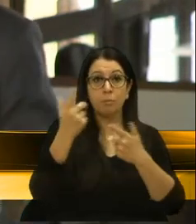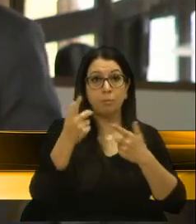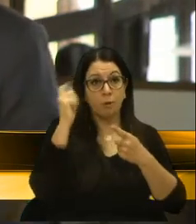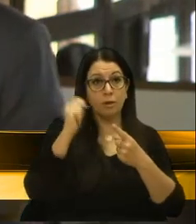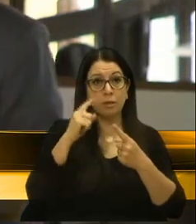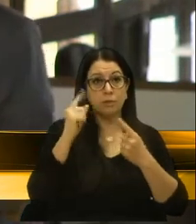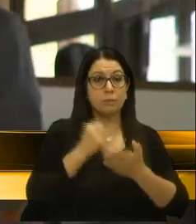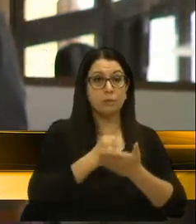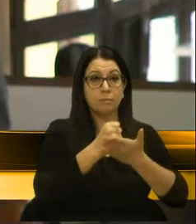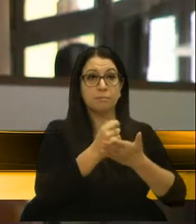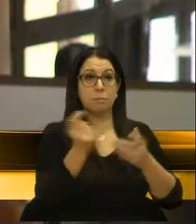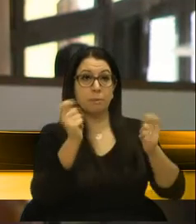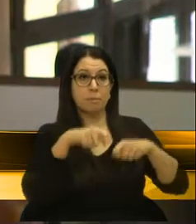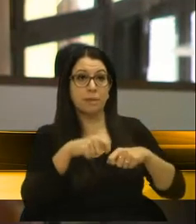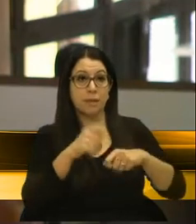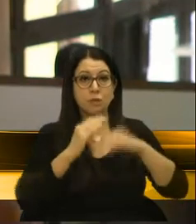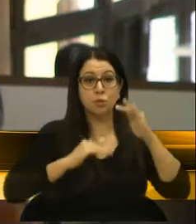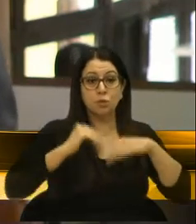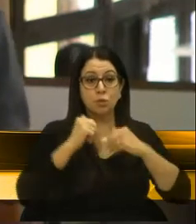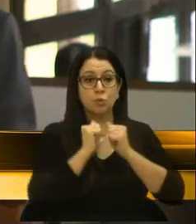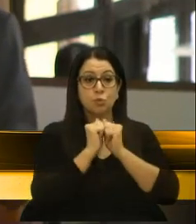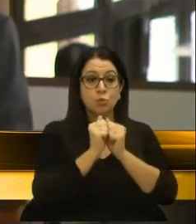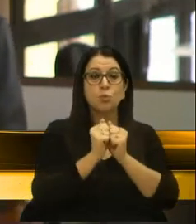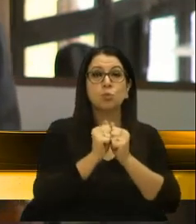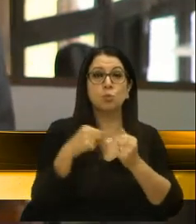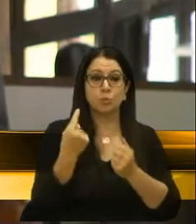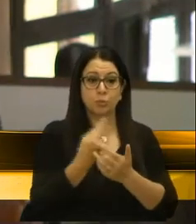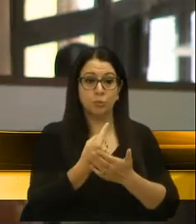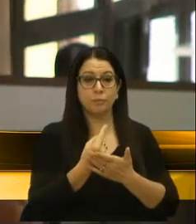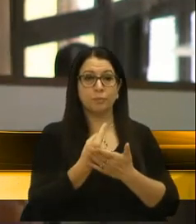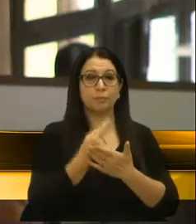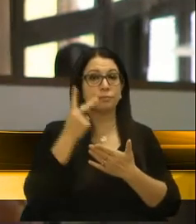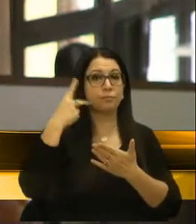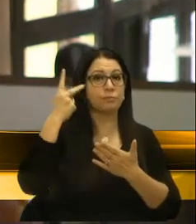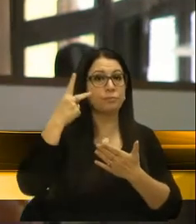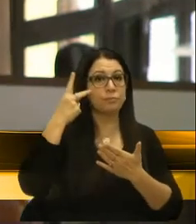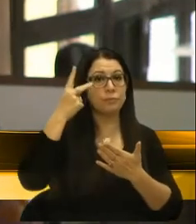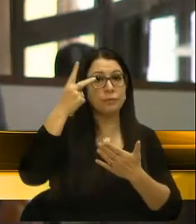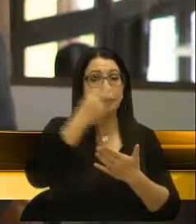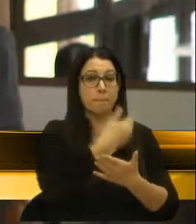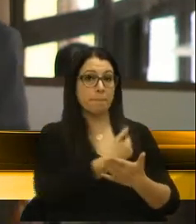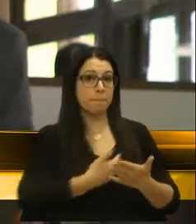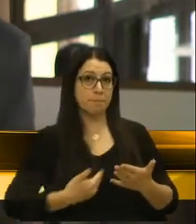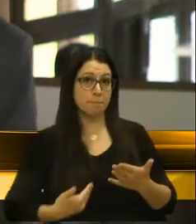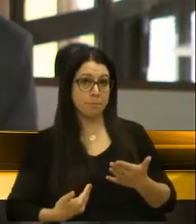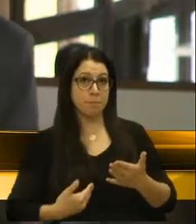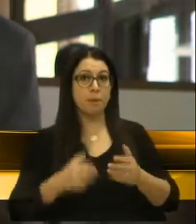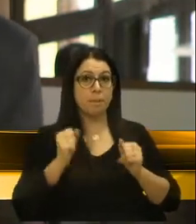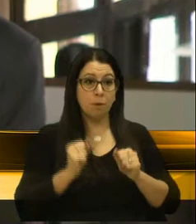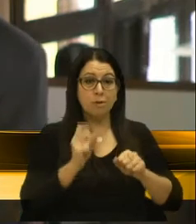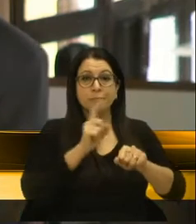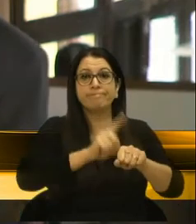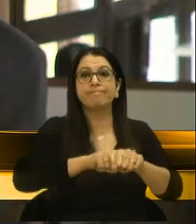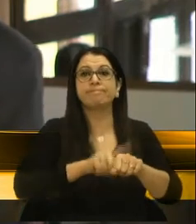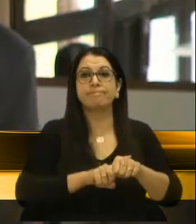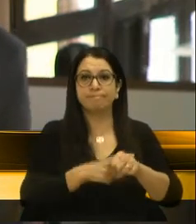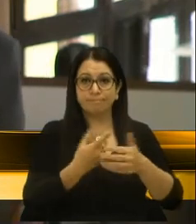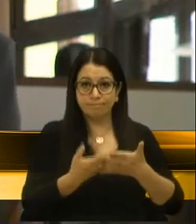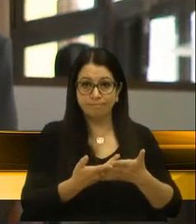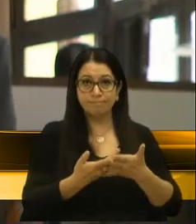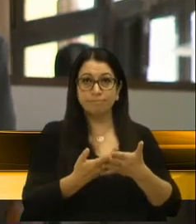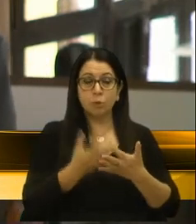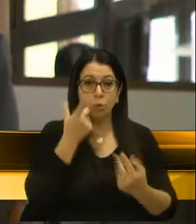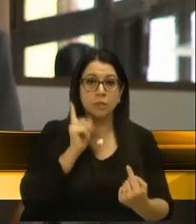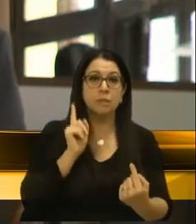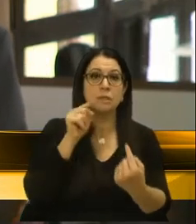alicerçado numa capacidade de construção de políticas públicas que possam, nesse momento,